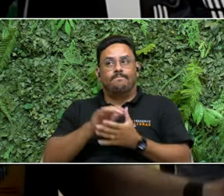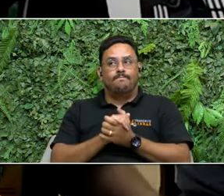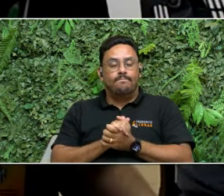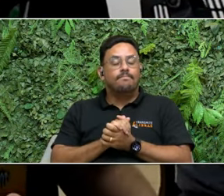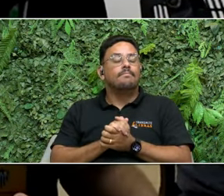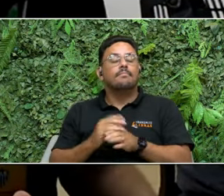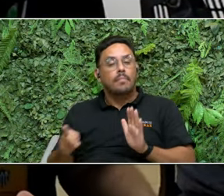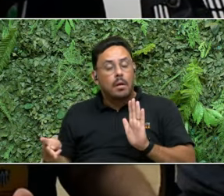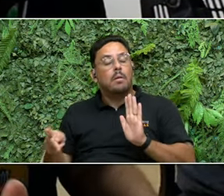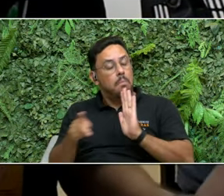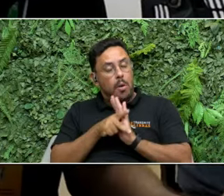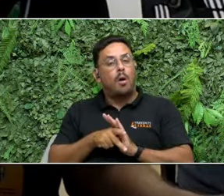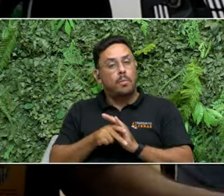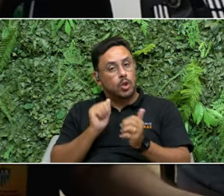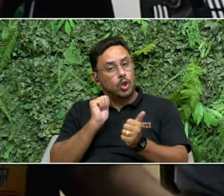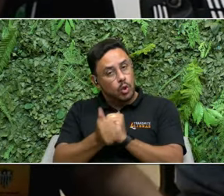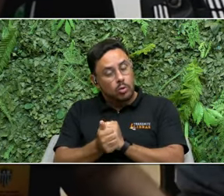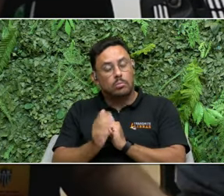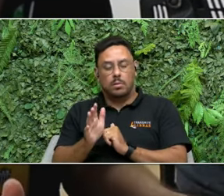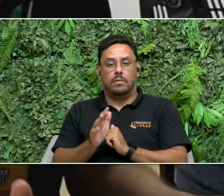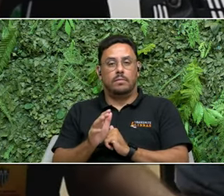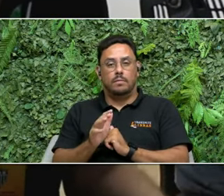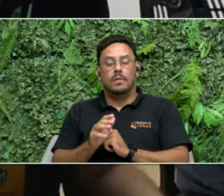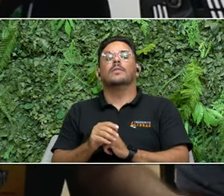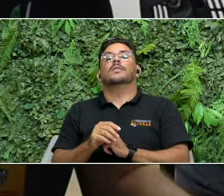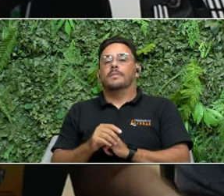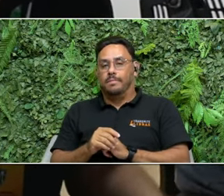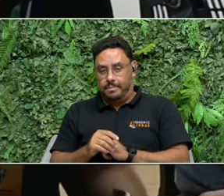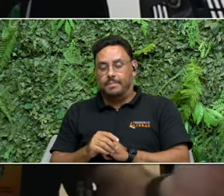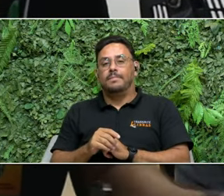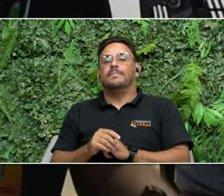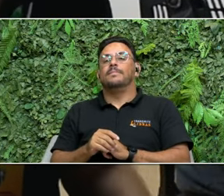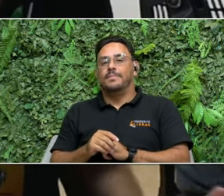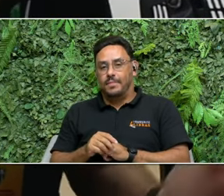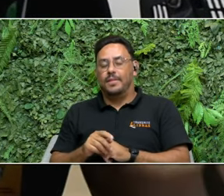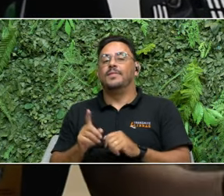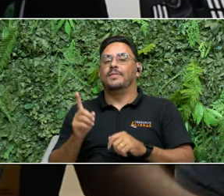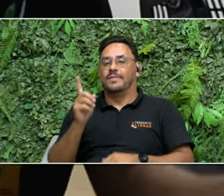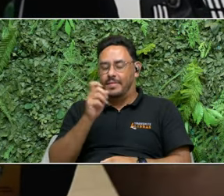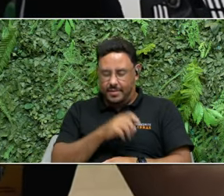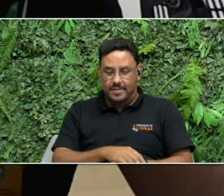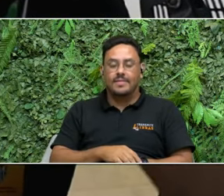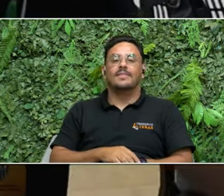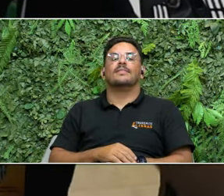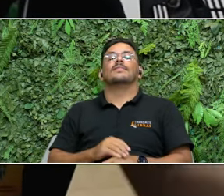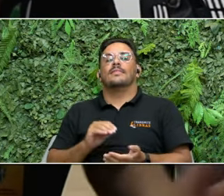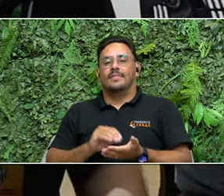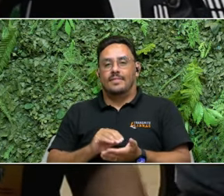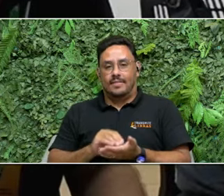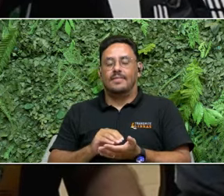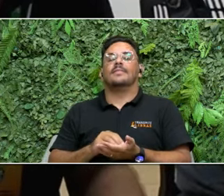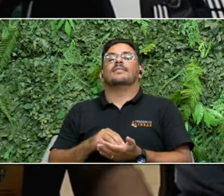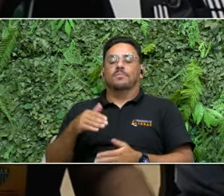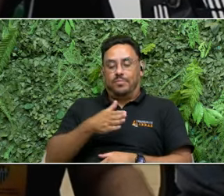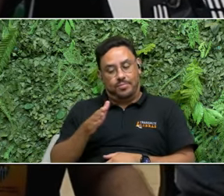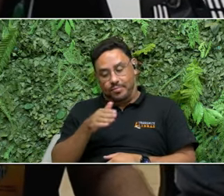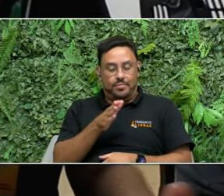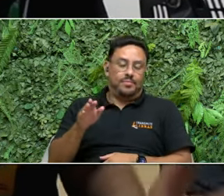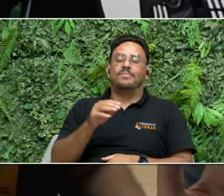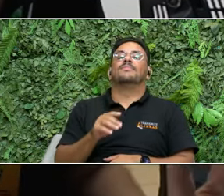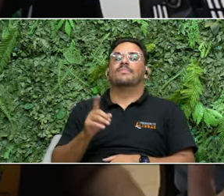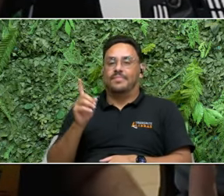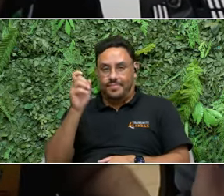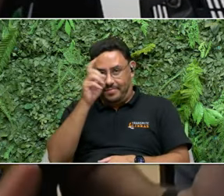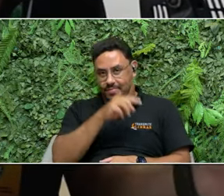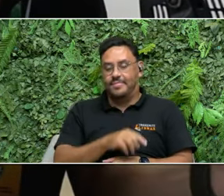do jogo é mas foi humilhante o que o o fux fez com os dois o Romero e ele dentro da grande área do Cruzeiro e